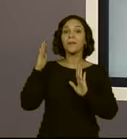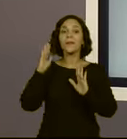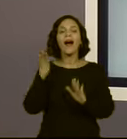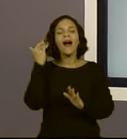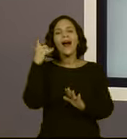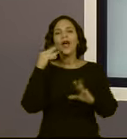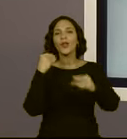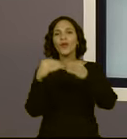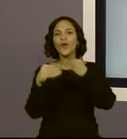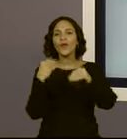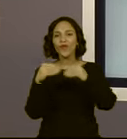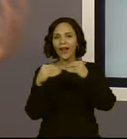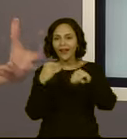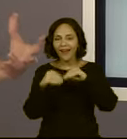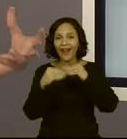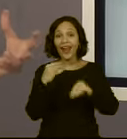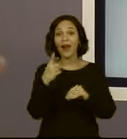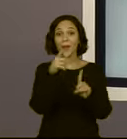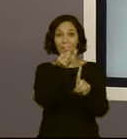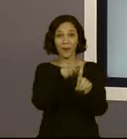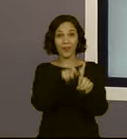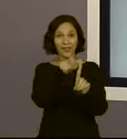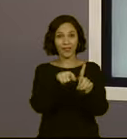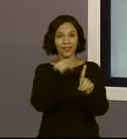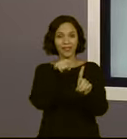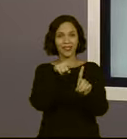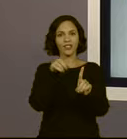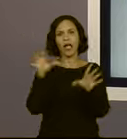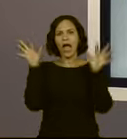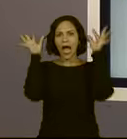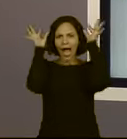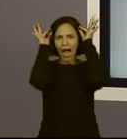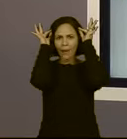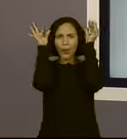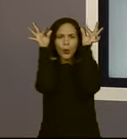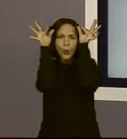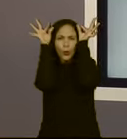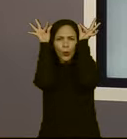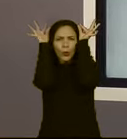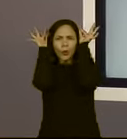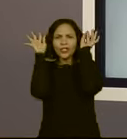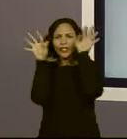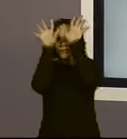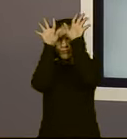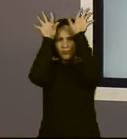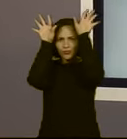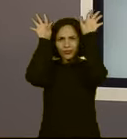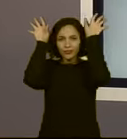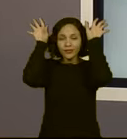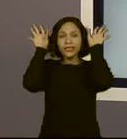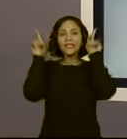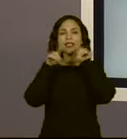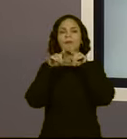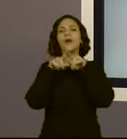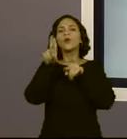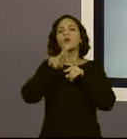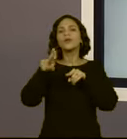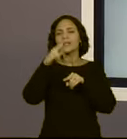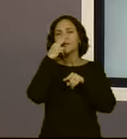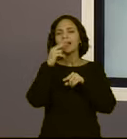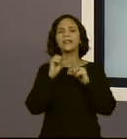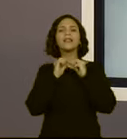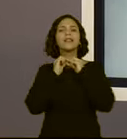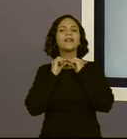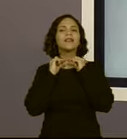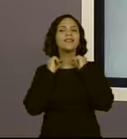Mas tinha uma novela que tinha uma personagem que usava o cabelo bem curtinho cheio de gel e ela tinha um tipo de